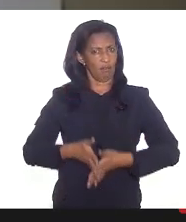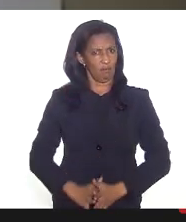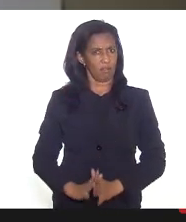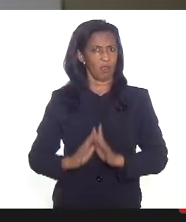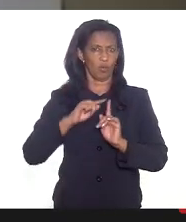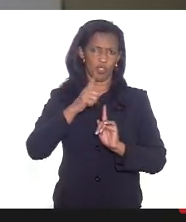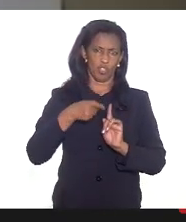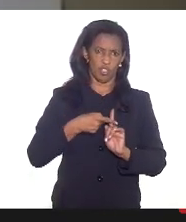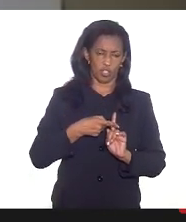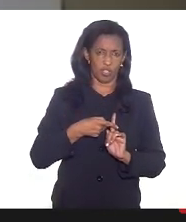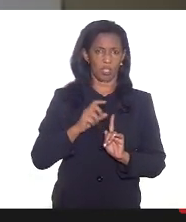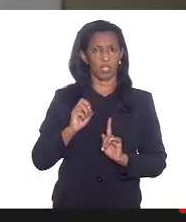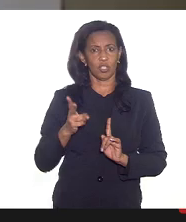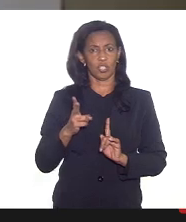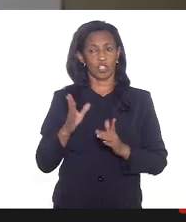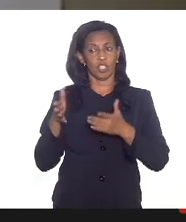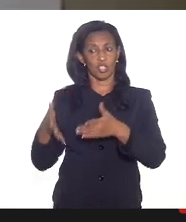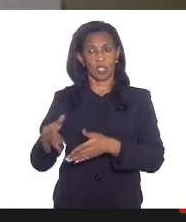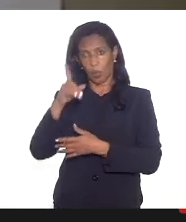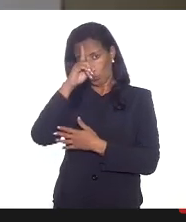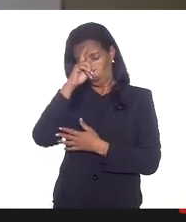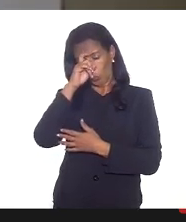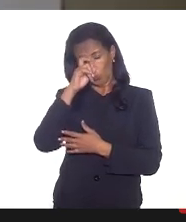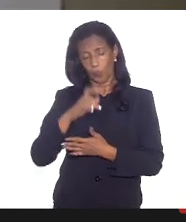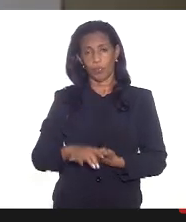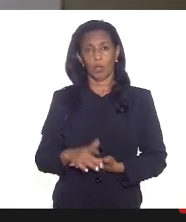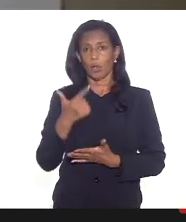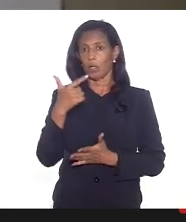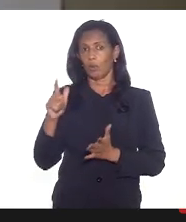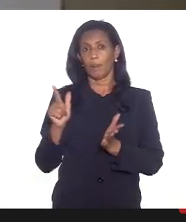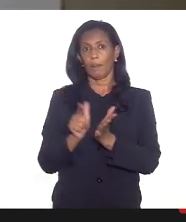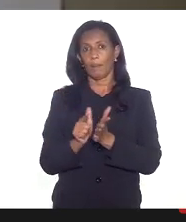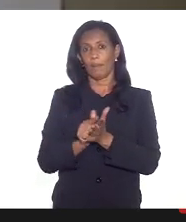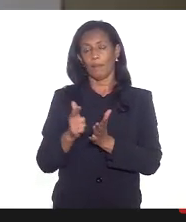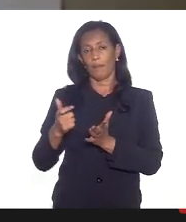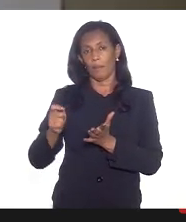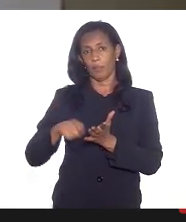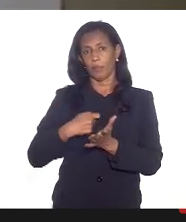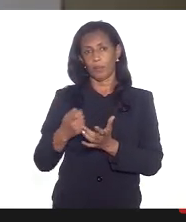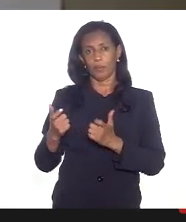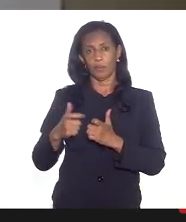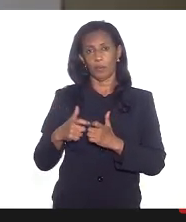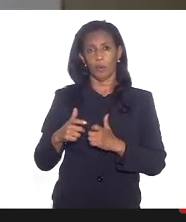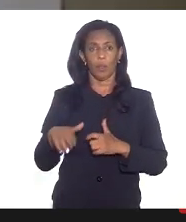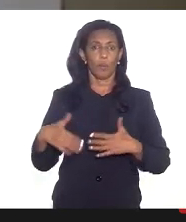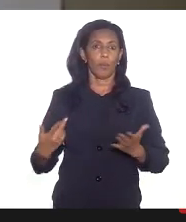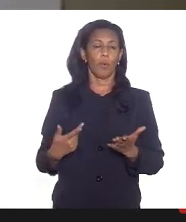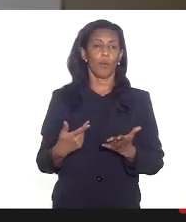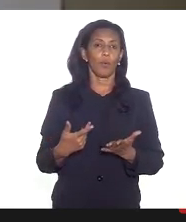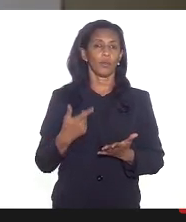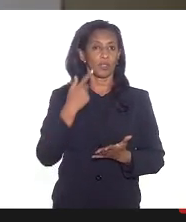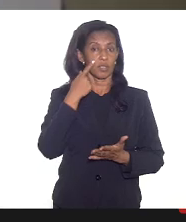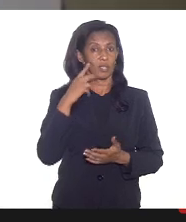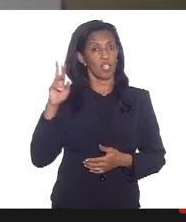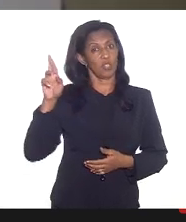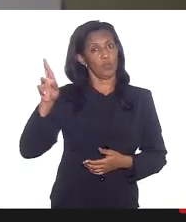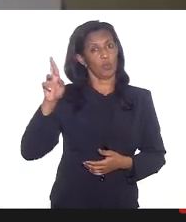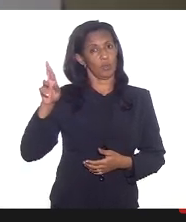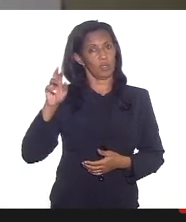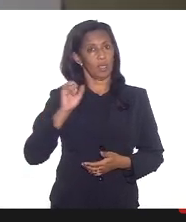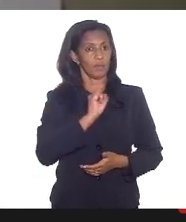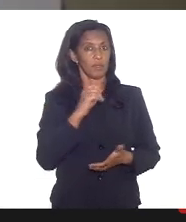gestante que chega a unidade sem a prescrição médica por conta de há de vir a ser responsabilizado